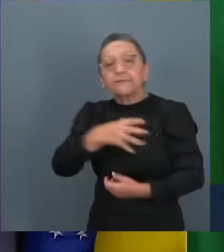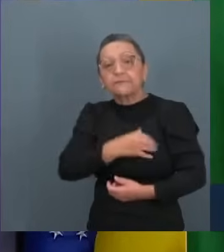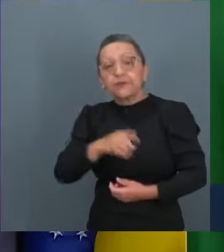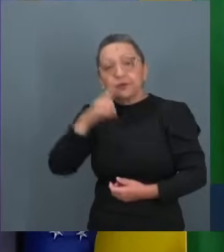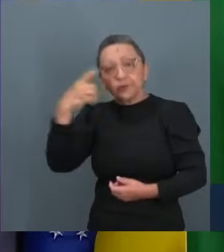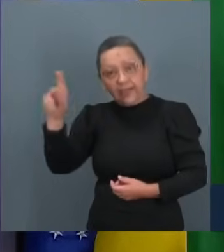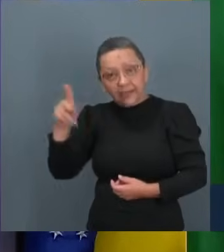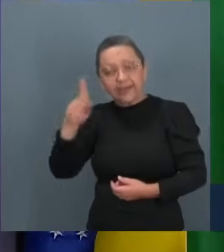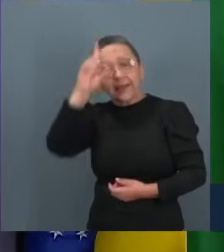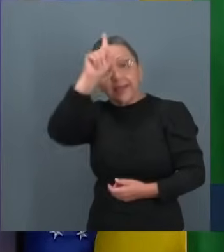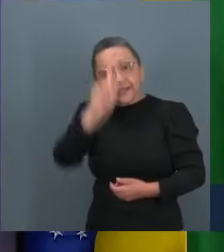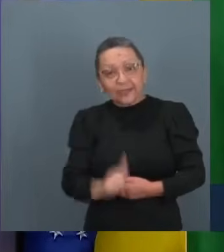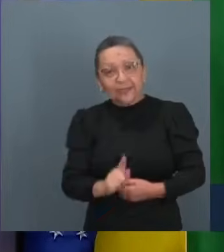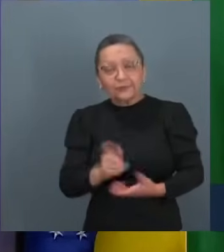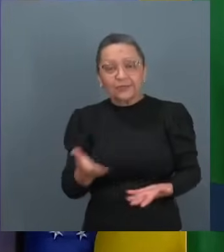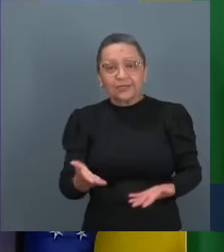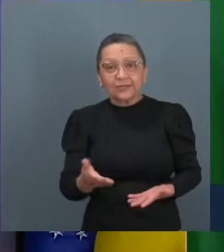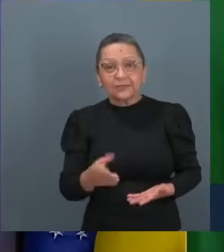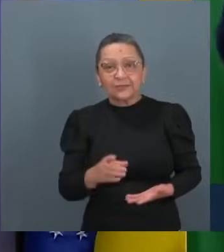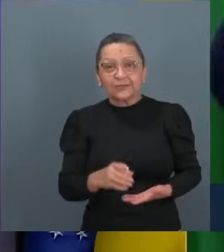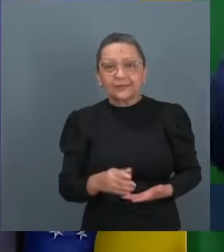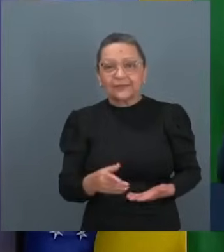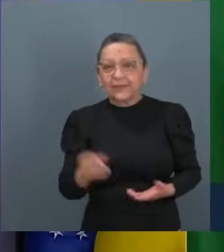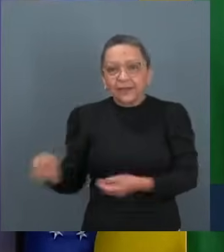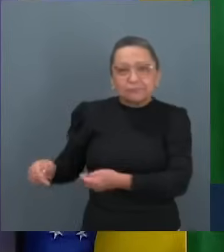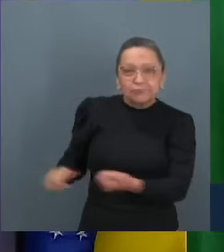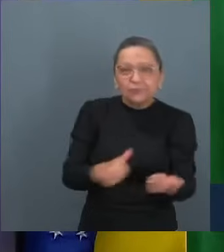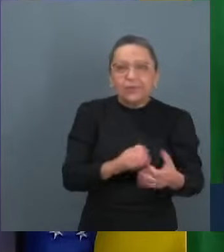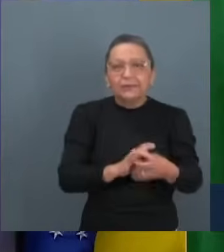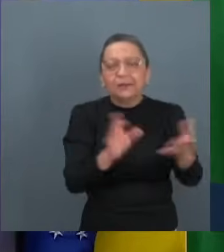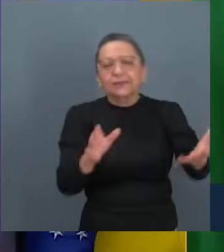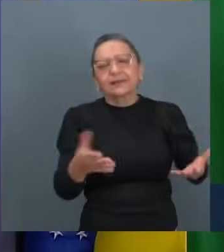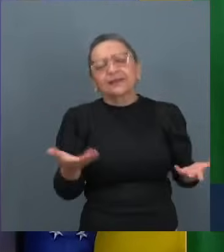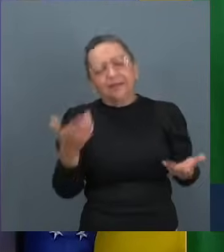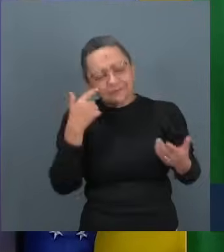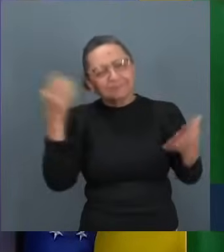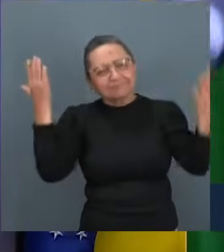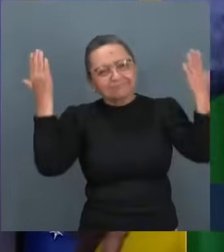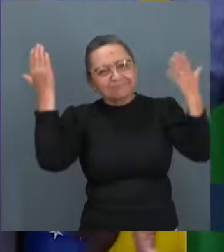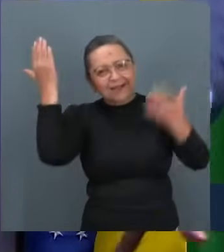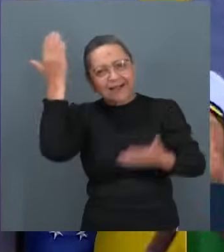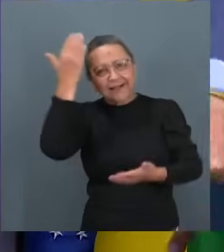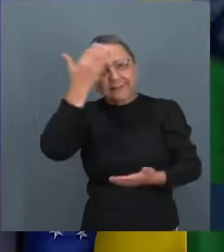liminar. É a certeza da impunidade. Estamos entrando com um